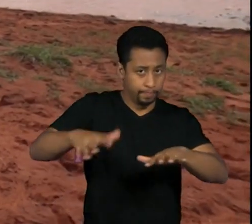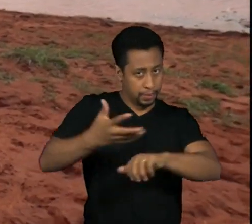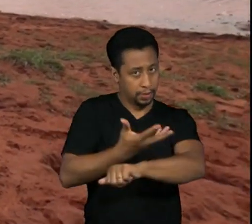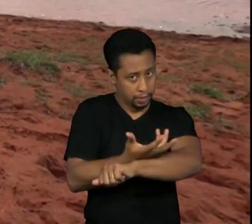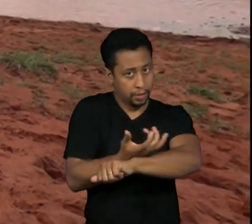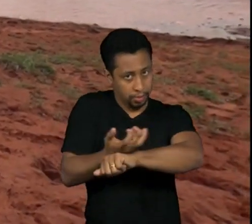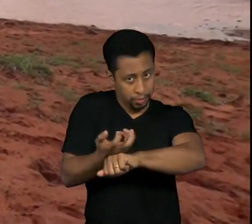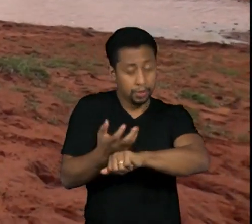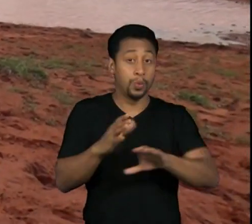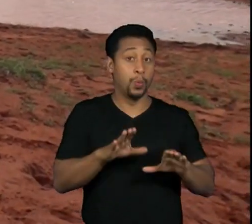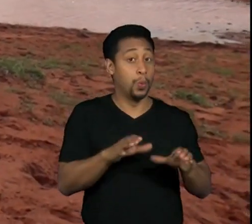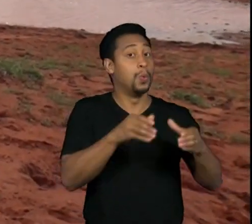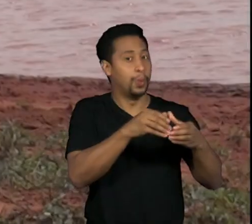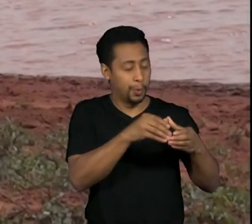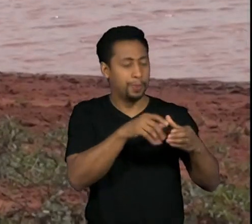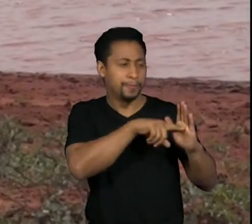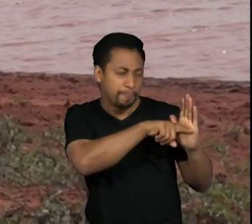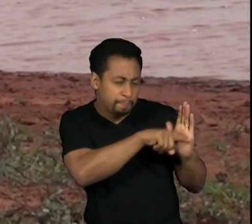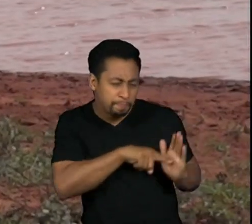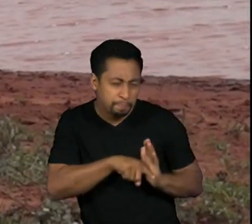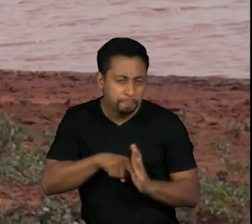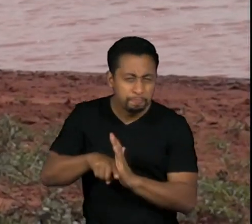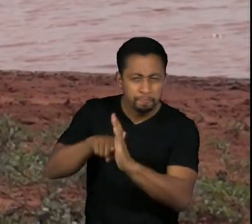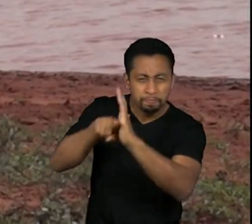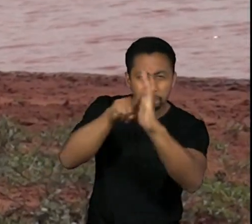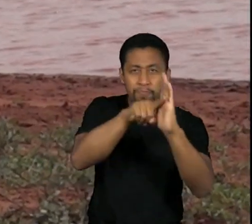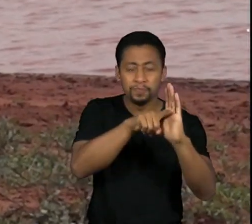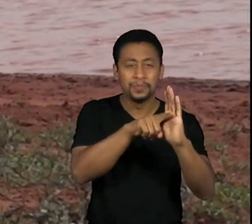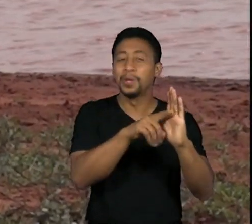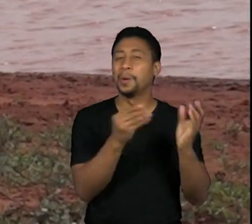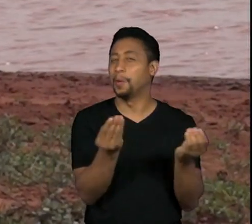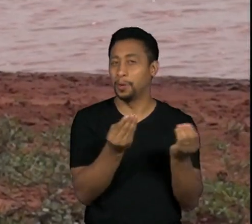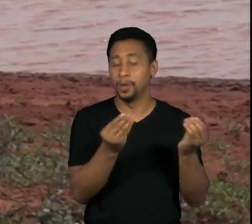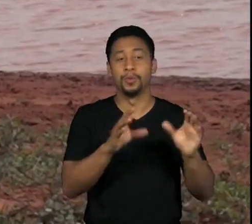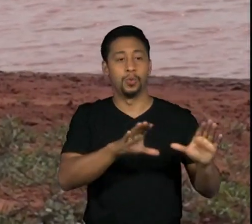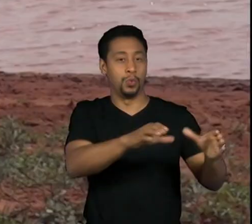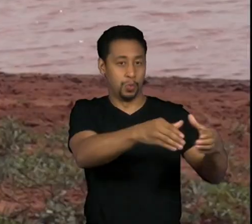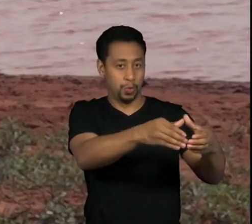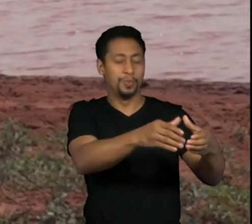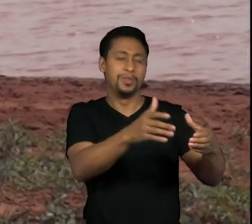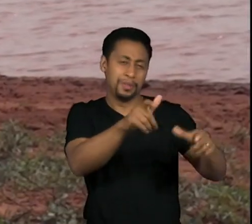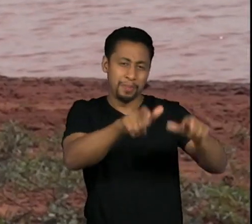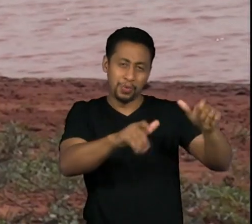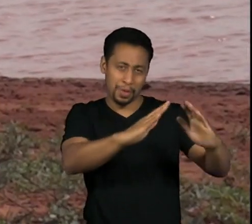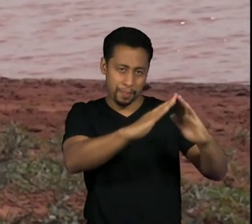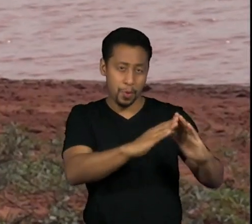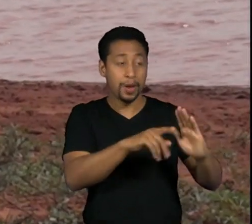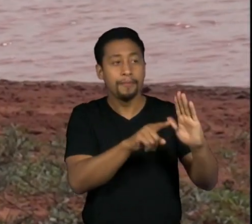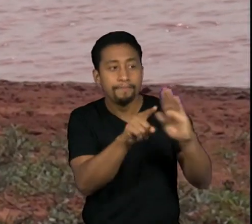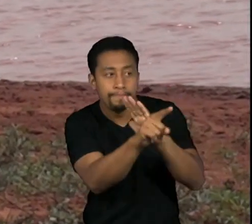a equipe da expedição realiza uma série de entrevistas em comunidades locais.